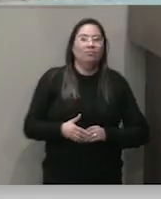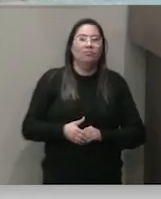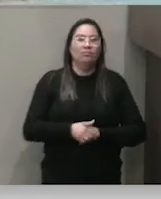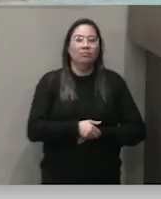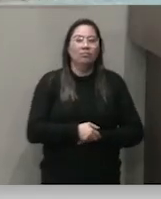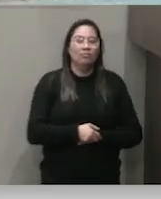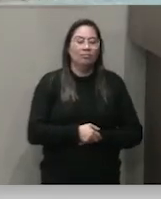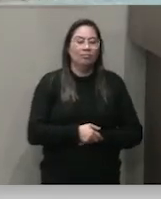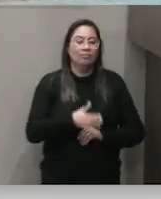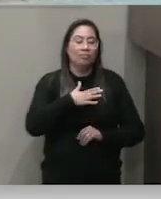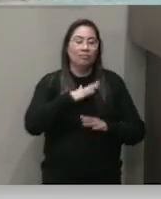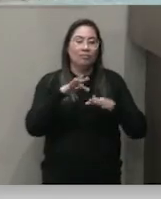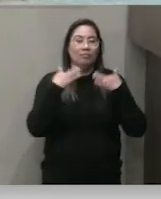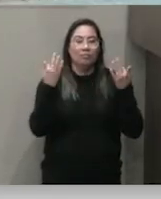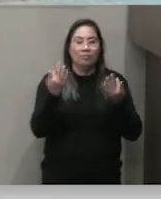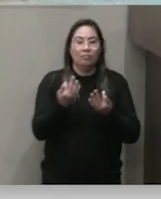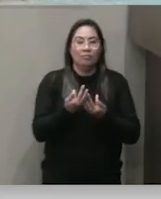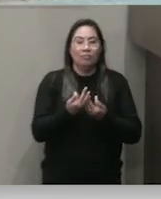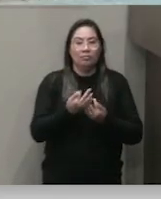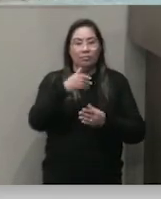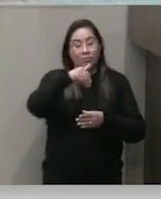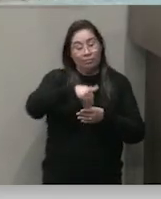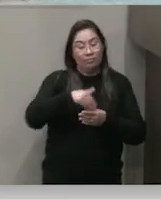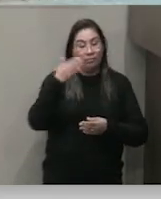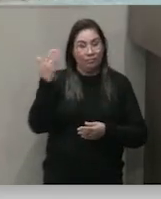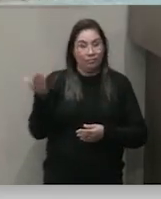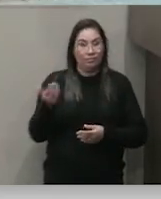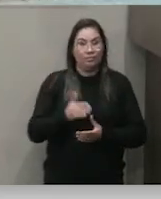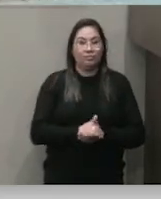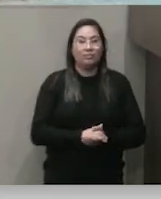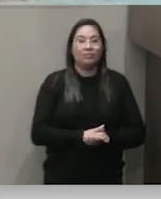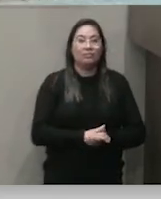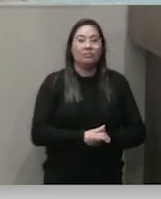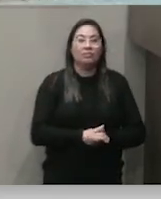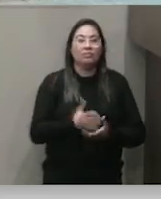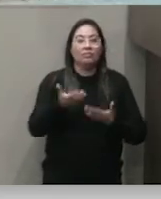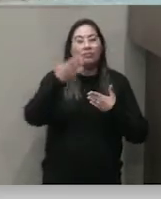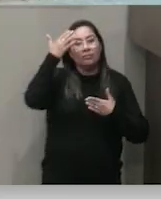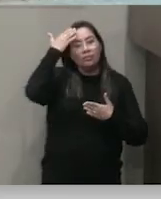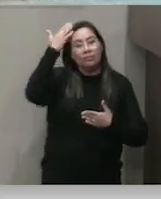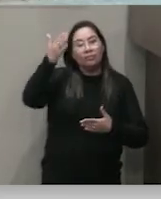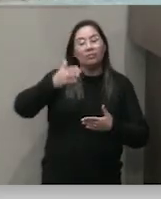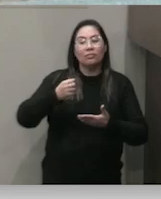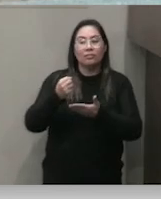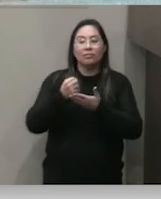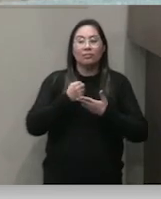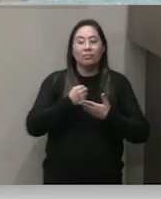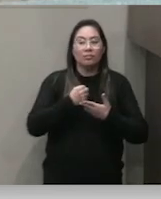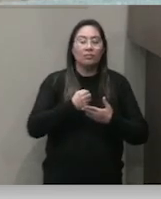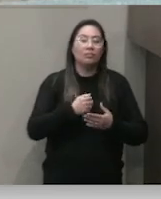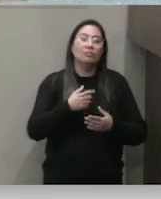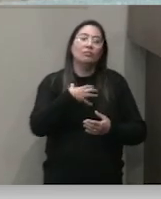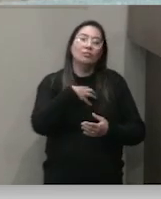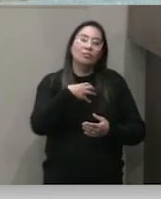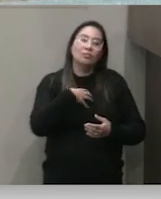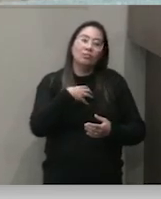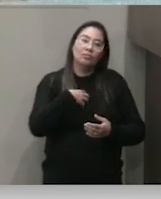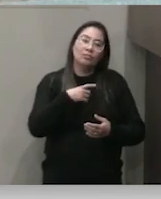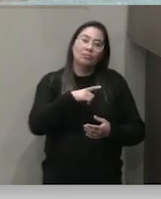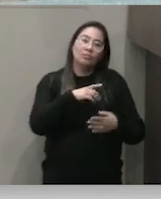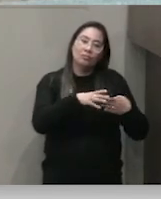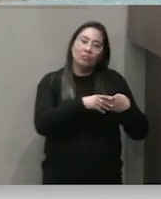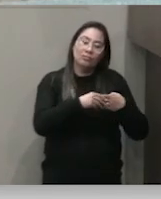Dentro da minha família, um voto para essa celebridade aí. Mas assim, quero te agradecer todo o apoio que tu tem dado, a maneira que conduz a Câmara de